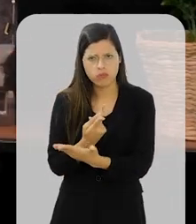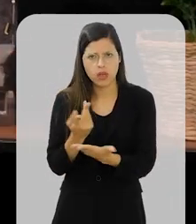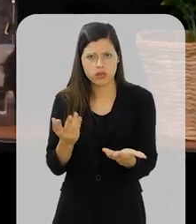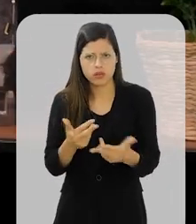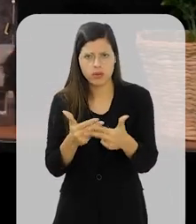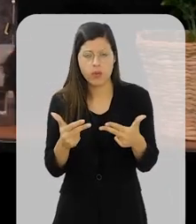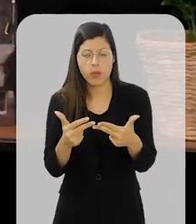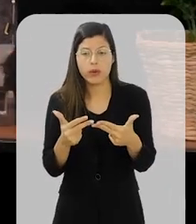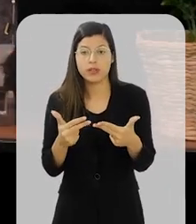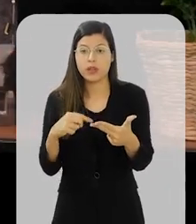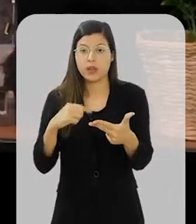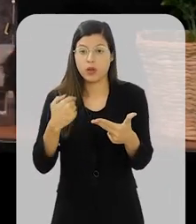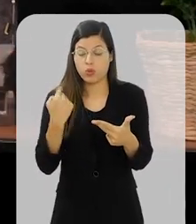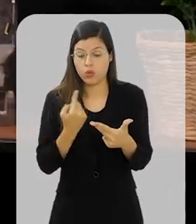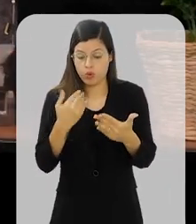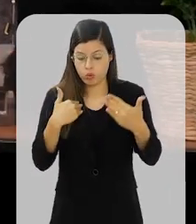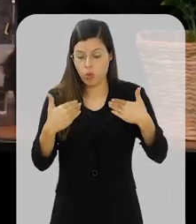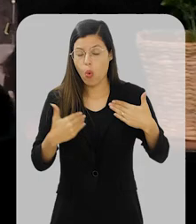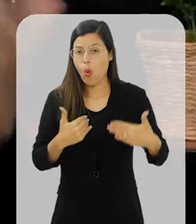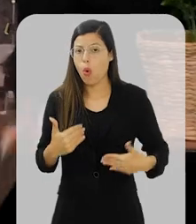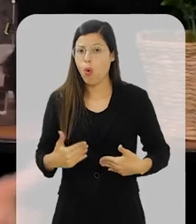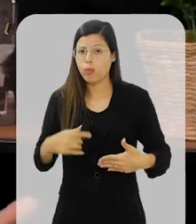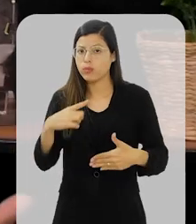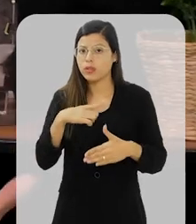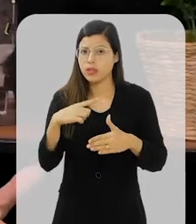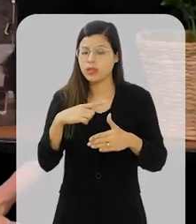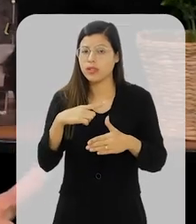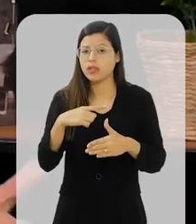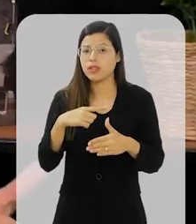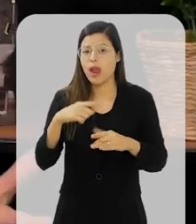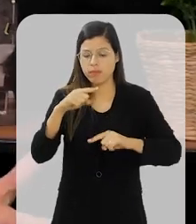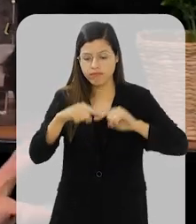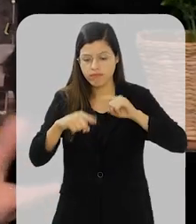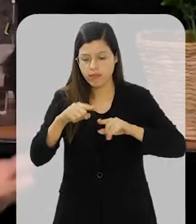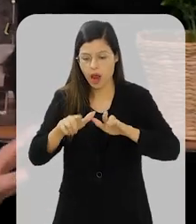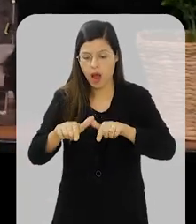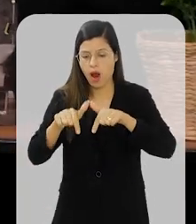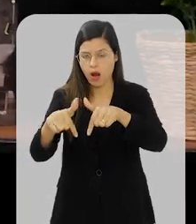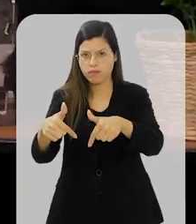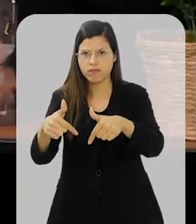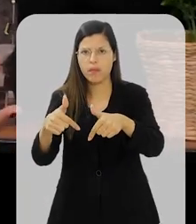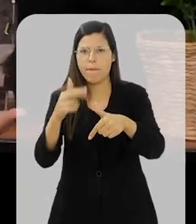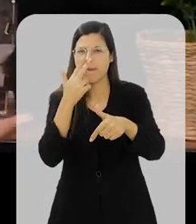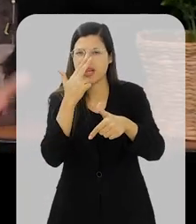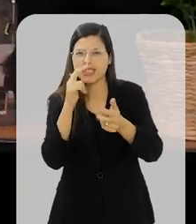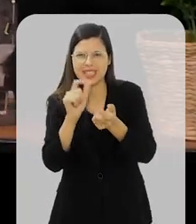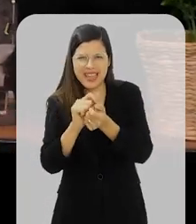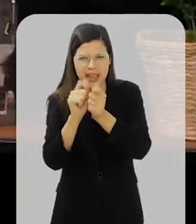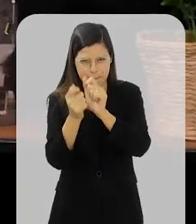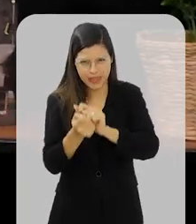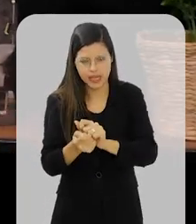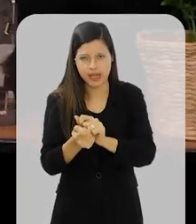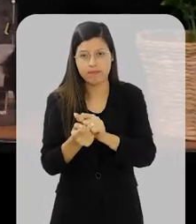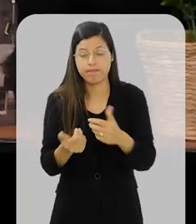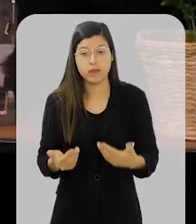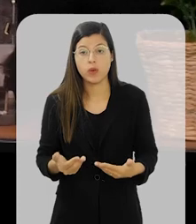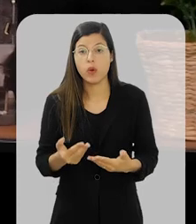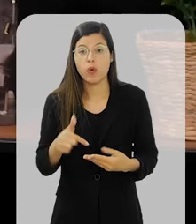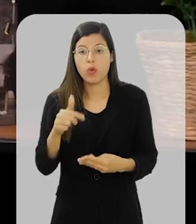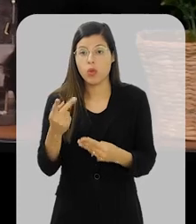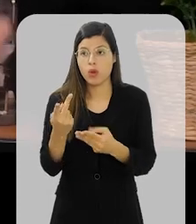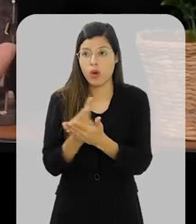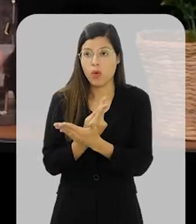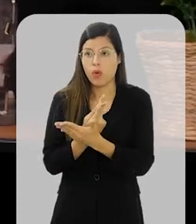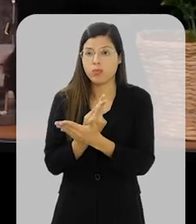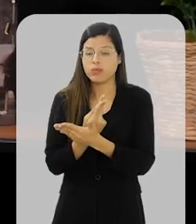nosso organismo tem mecanismos para reagir a essas situações de estresse, né? Para se adaptar. Então, quando isso acontece de